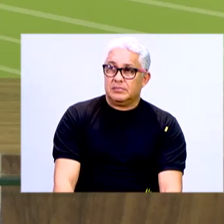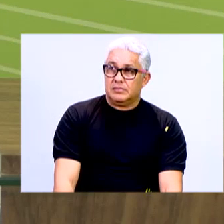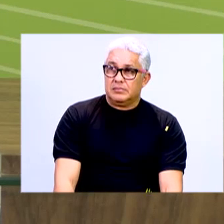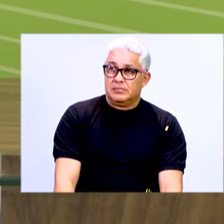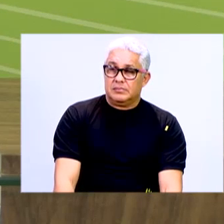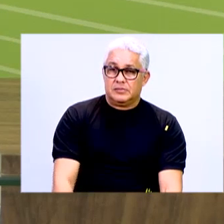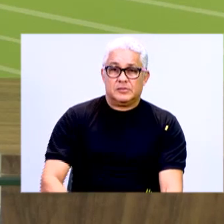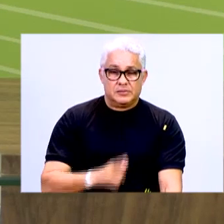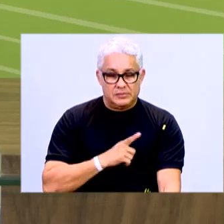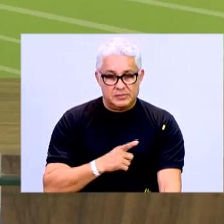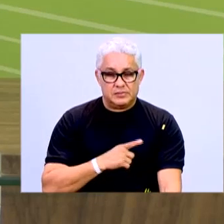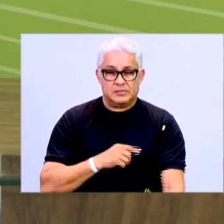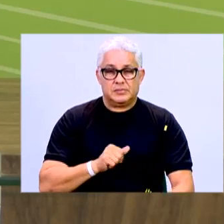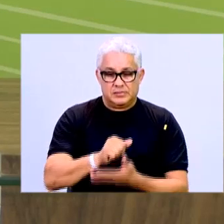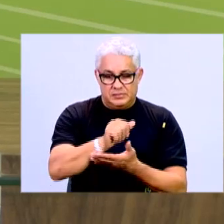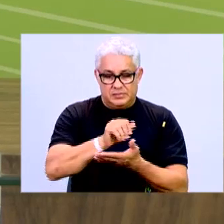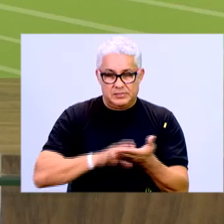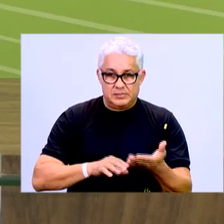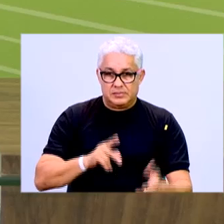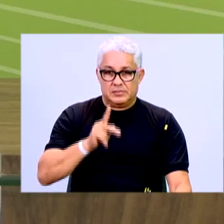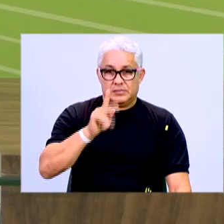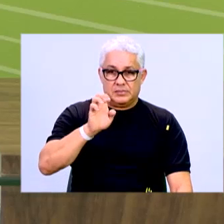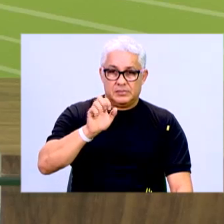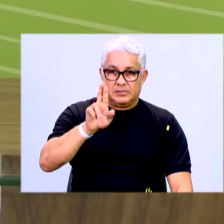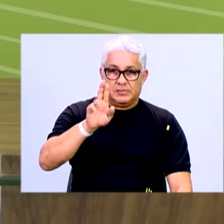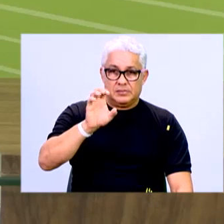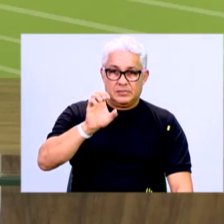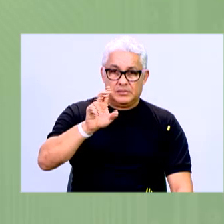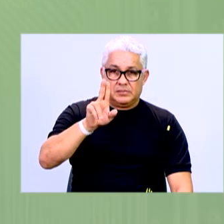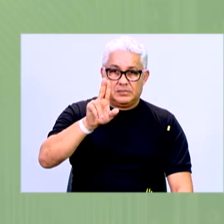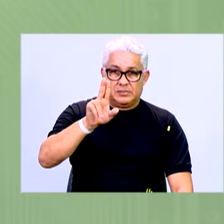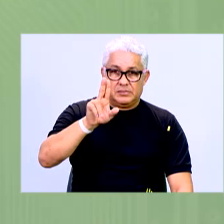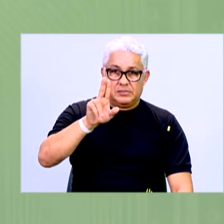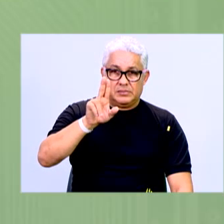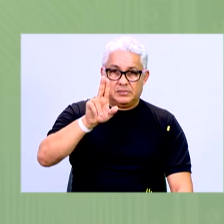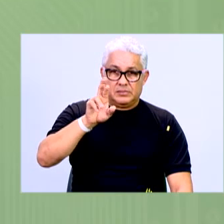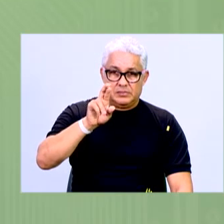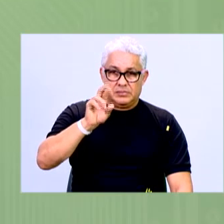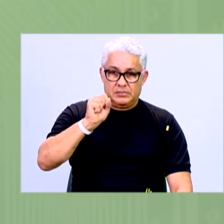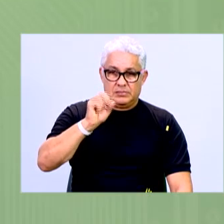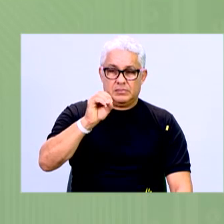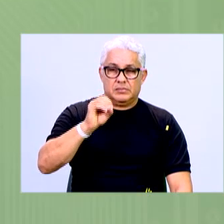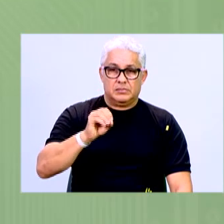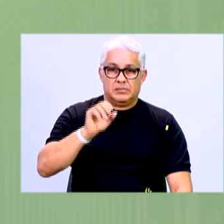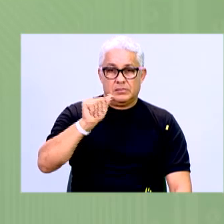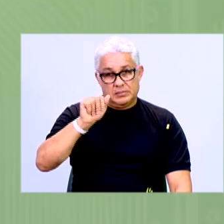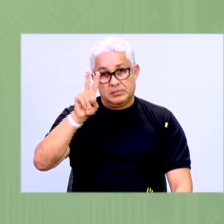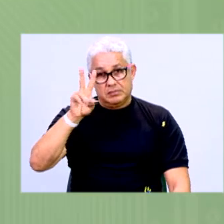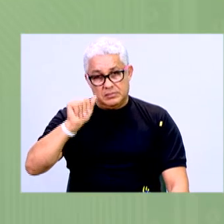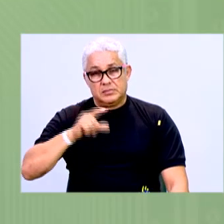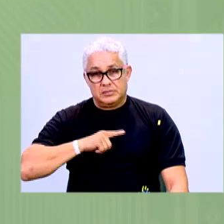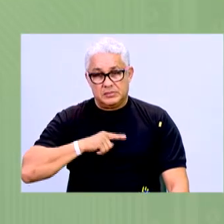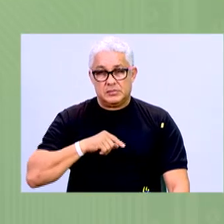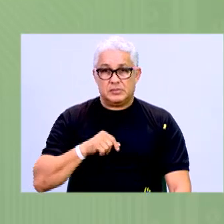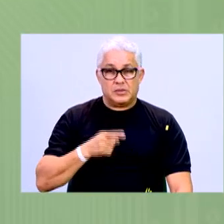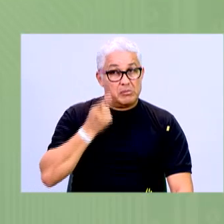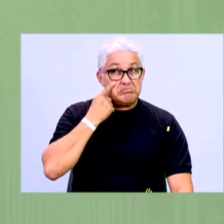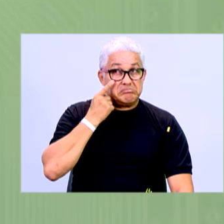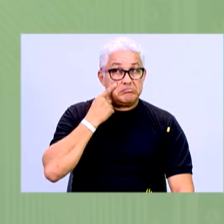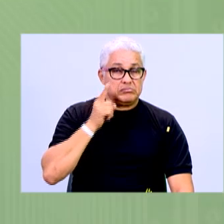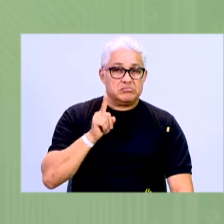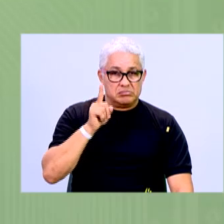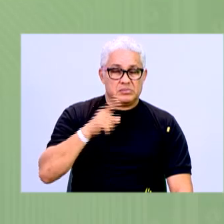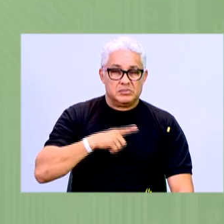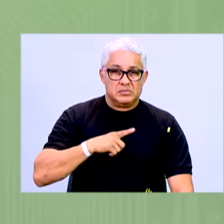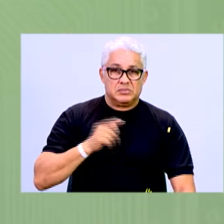Né, estamos com a atividade de percurso no ambiente, no AVA. Então, vocês já podem, né, verificar